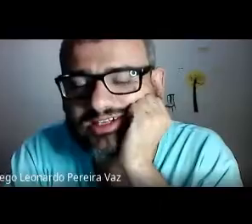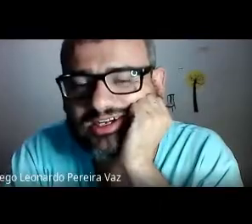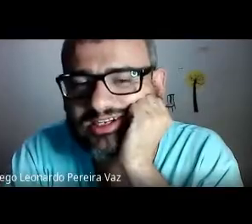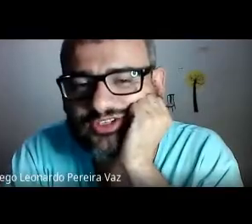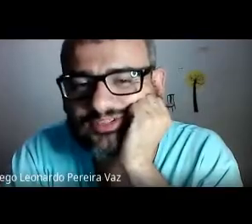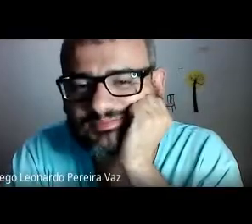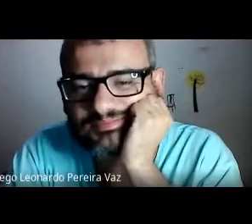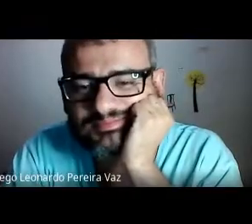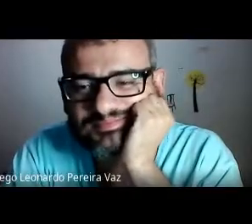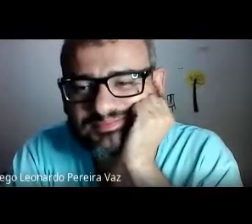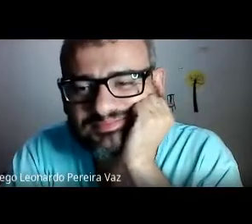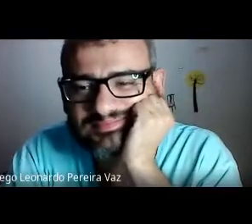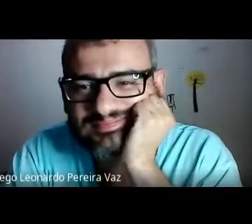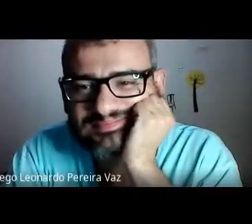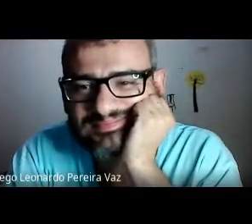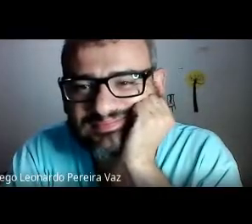Não adianta.